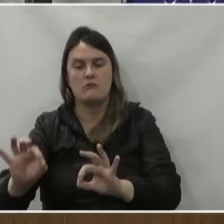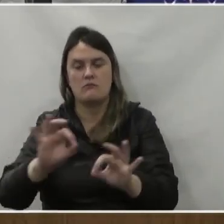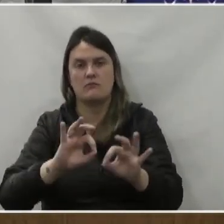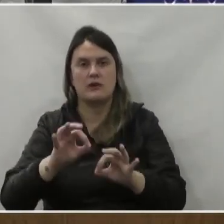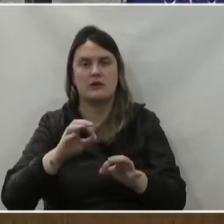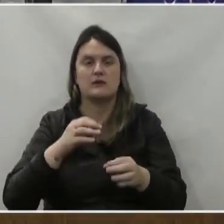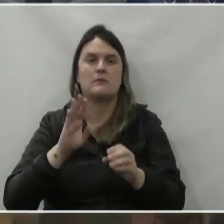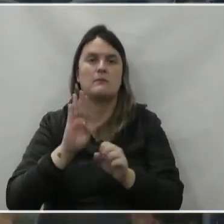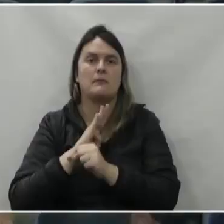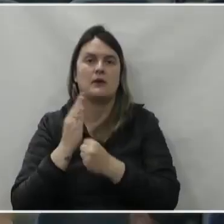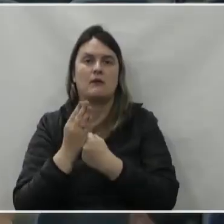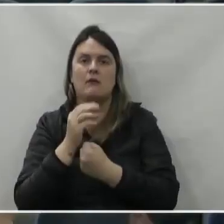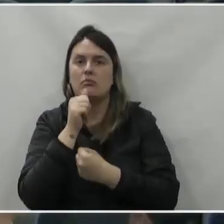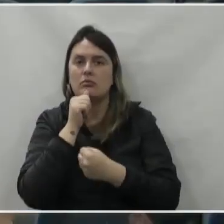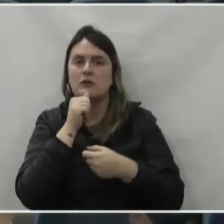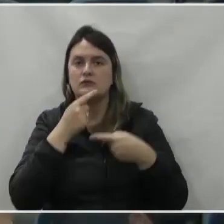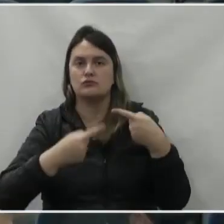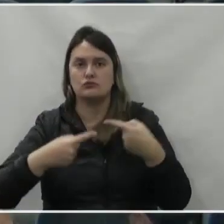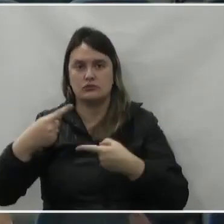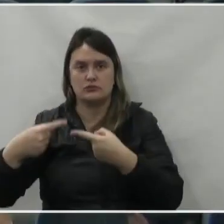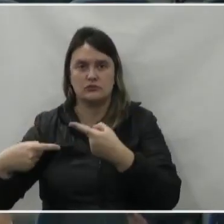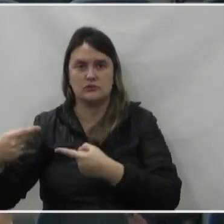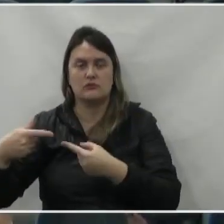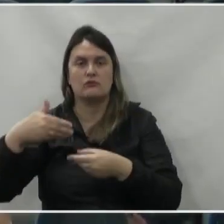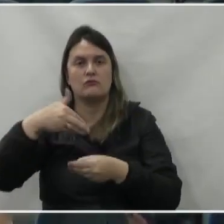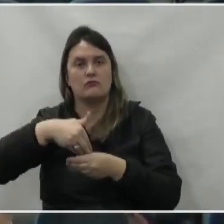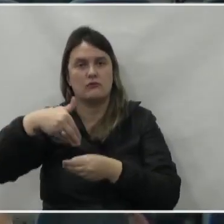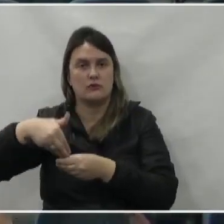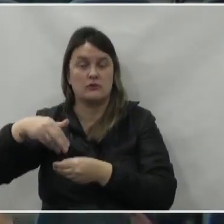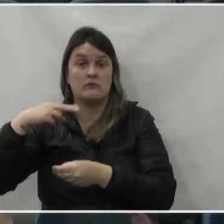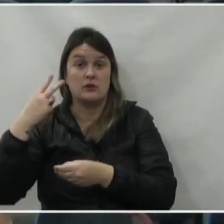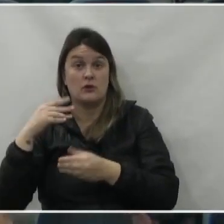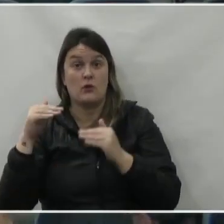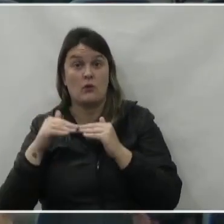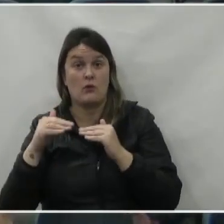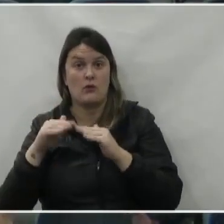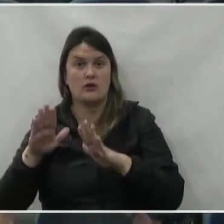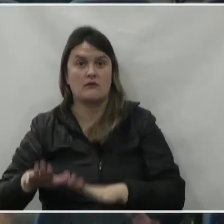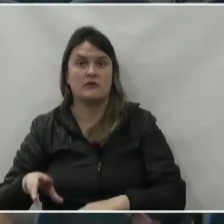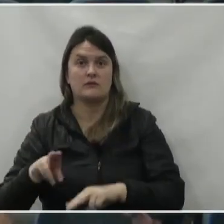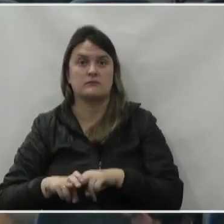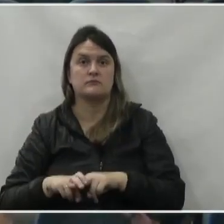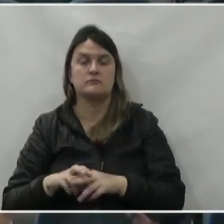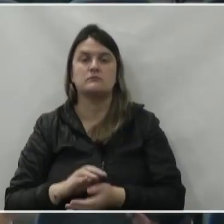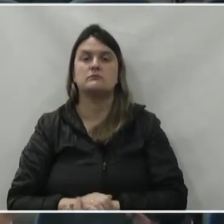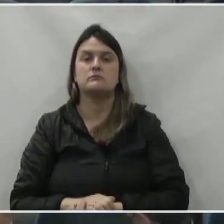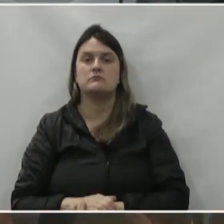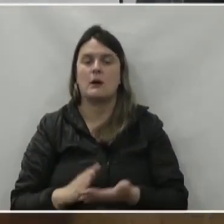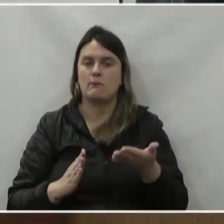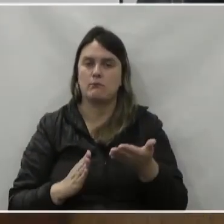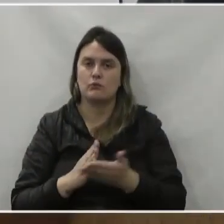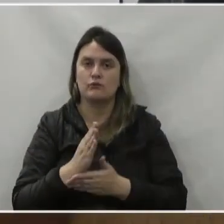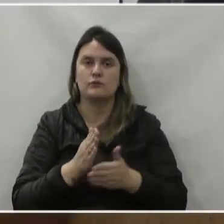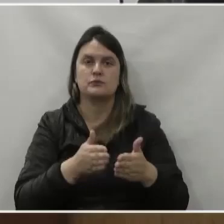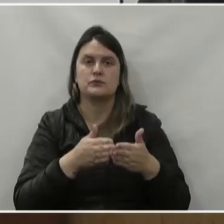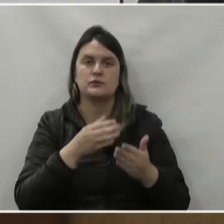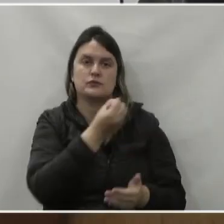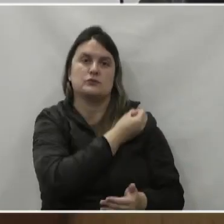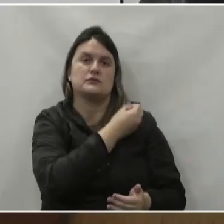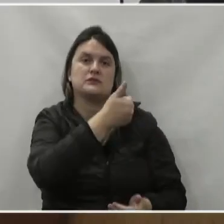do bairro. Em discussão? Em votação, senhores vereadores que aprovam, permaneçam como estão. Aprovado o requerimento